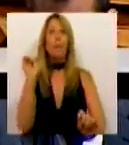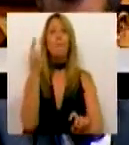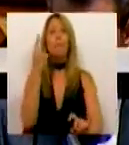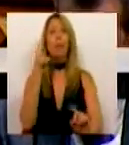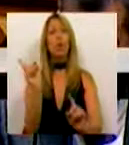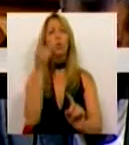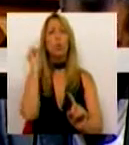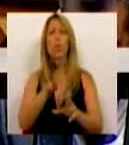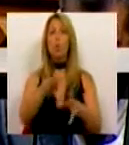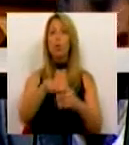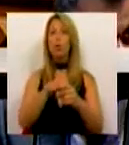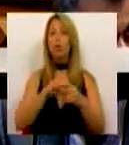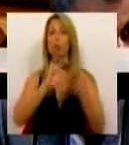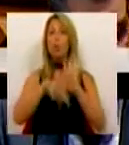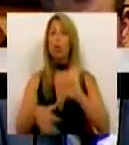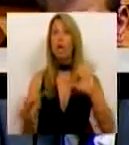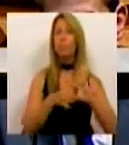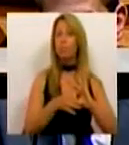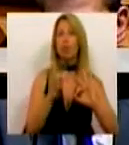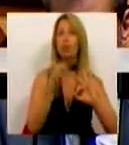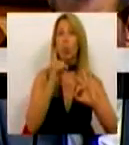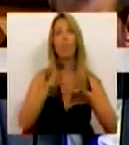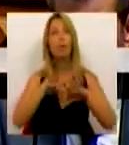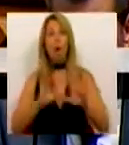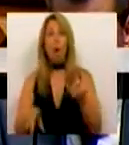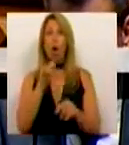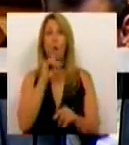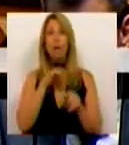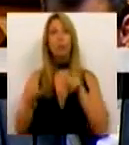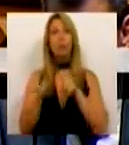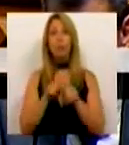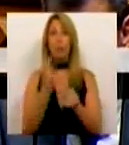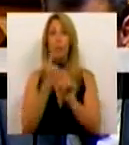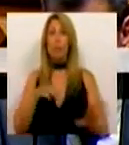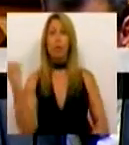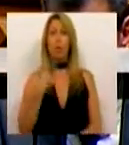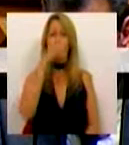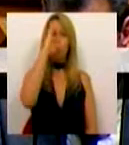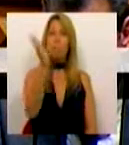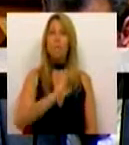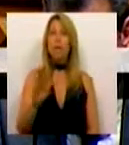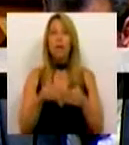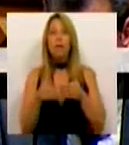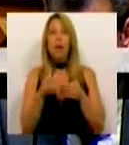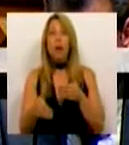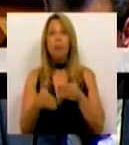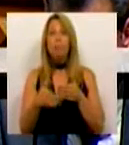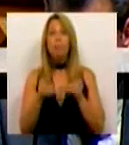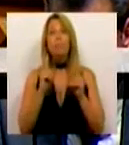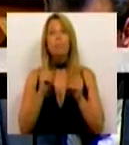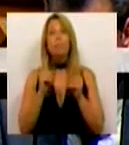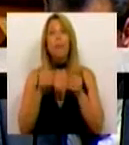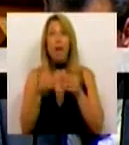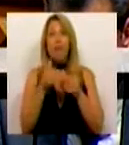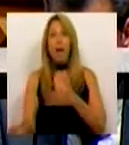deste projeto, mas tem a ver com a sua oportunidade política, uma vez que todos sabemos que está iminente a entrada nesta Casa